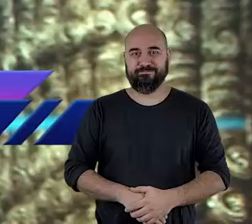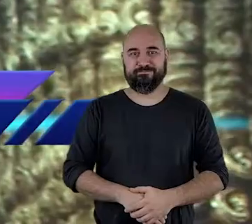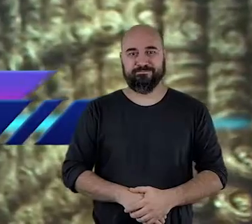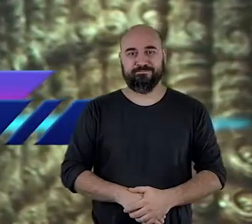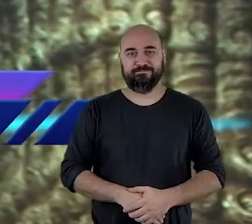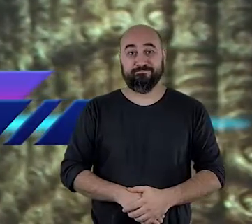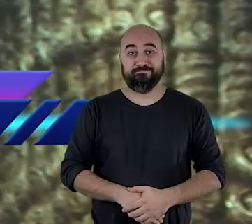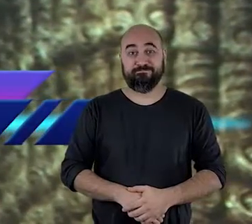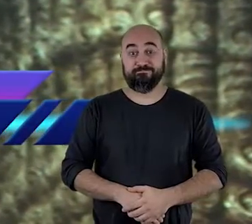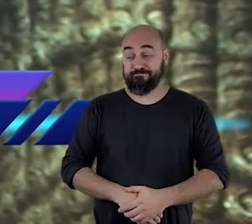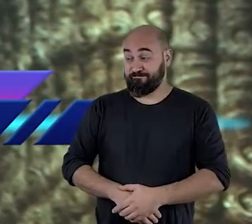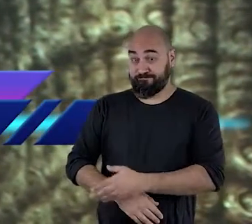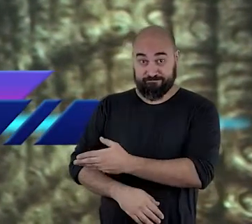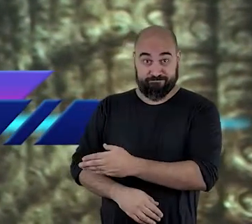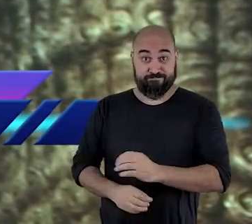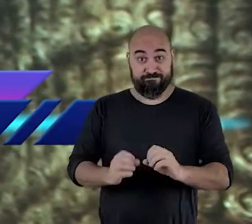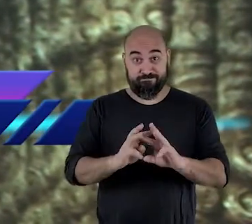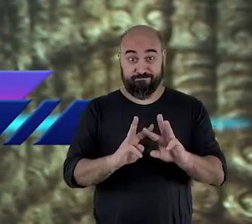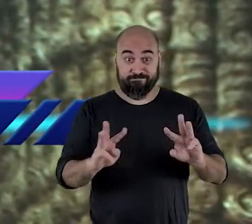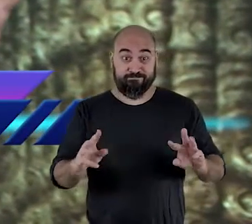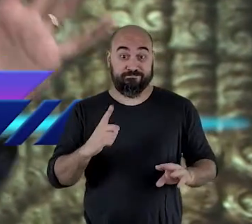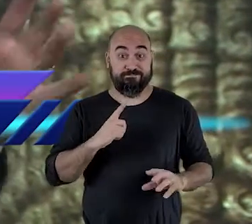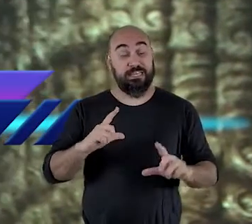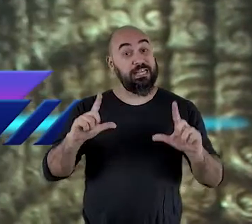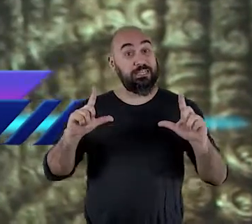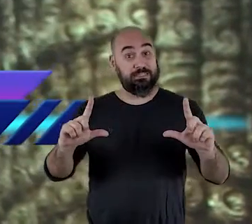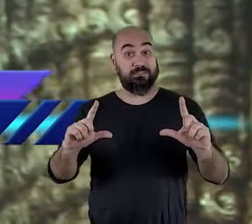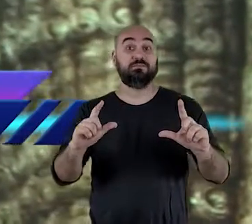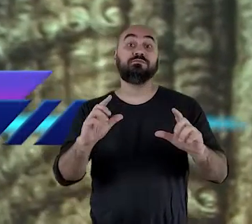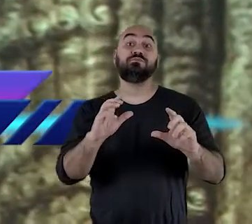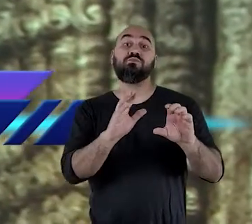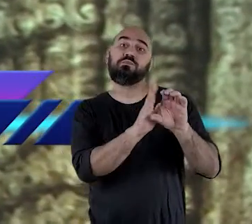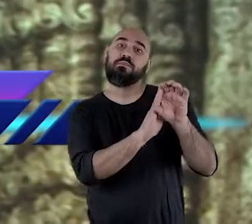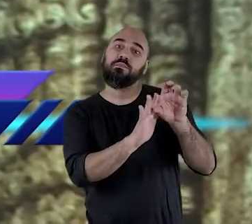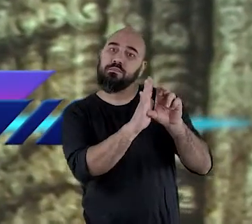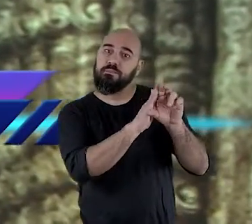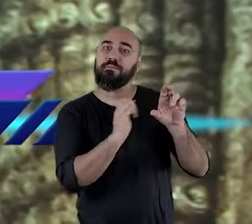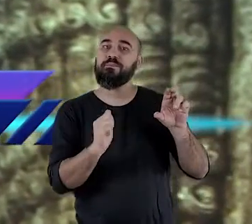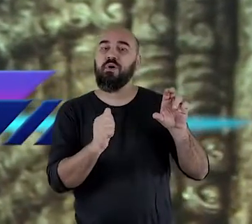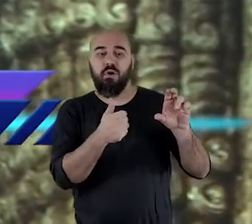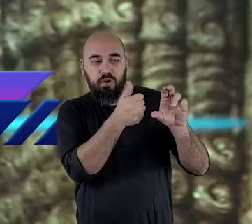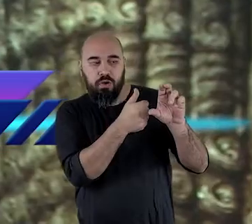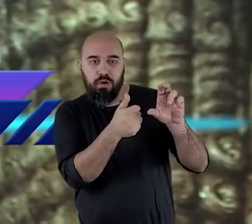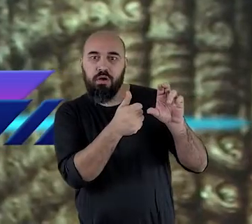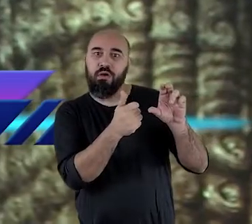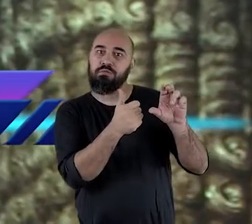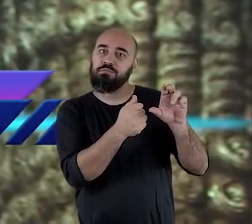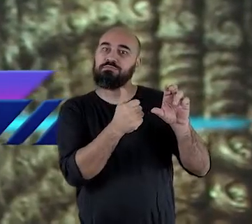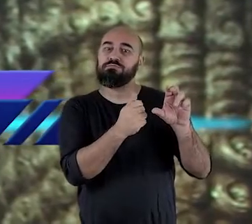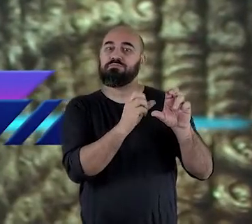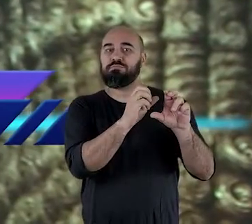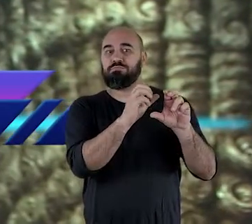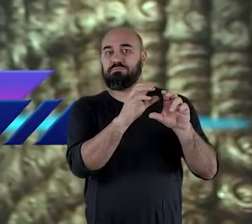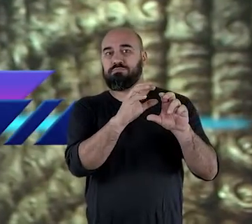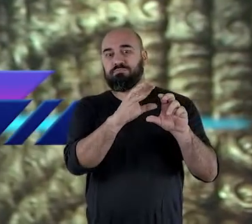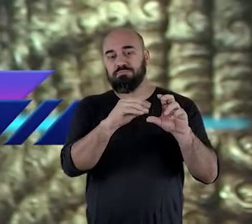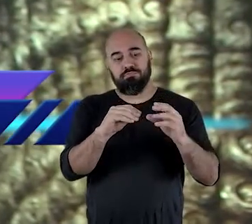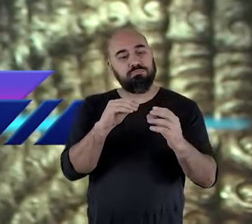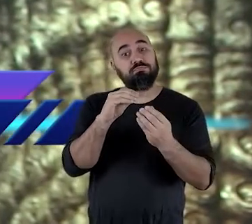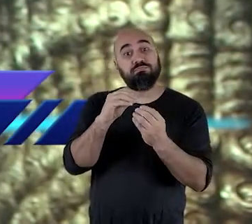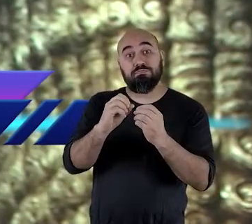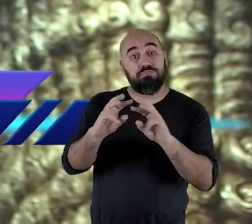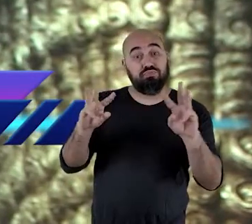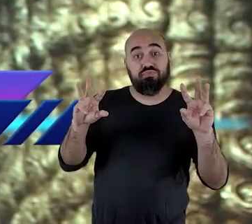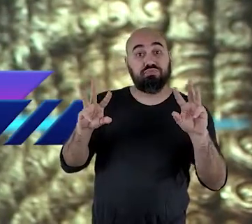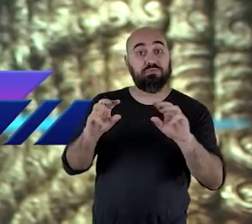novotempo.com/escola bíblica. Aqui na tela da TV Novo Tempo está aparecendo um QR Code, você pode apontar o seu celular e você vai ser